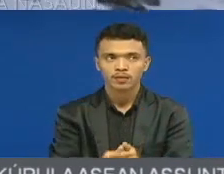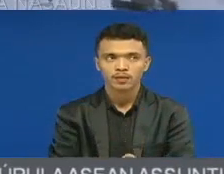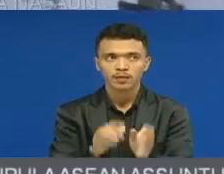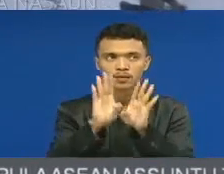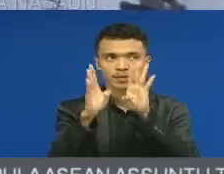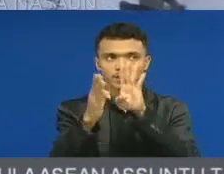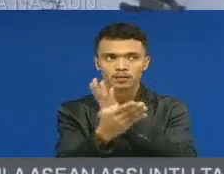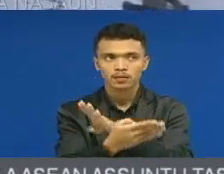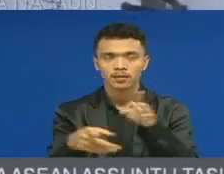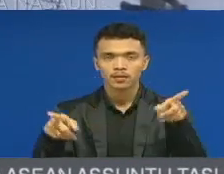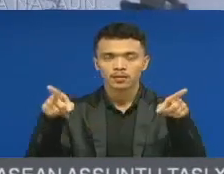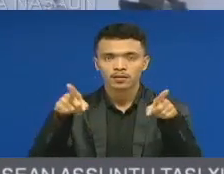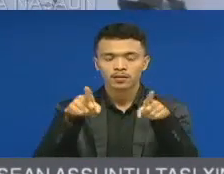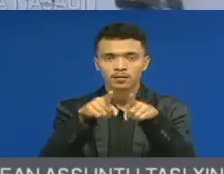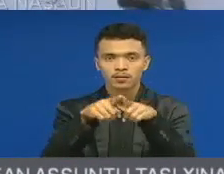aí nessa